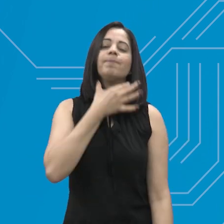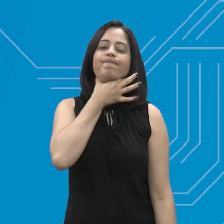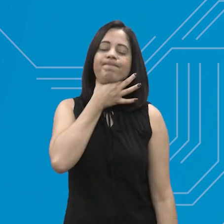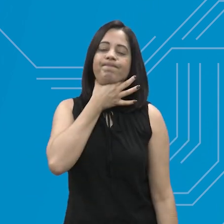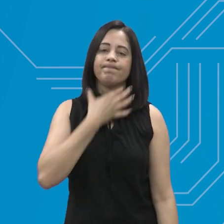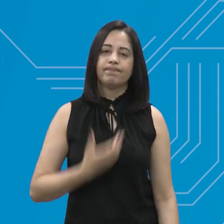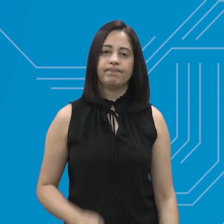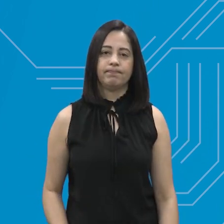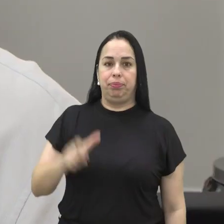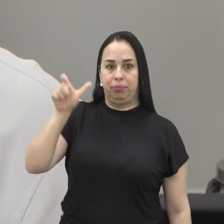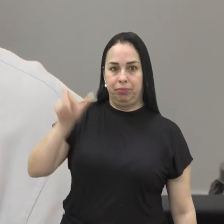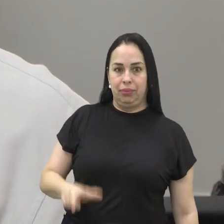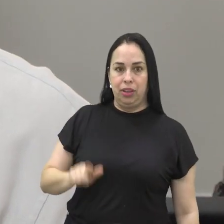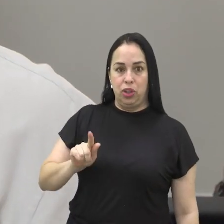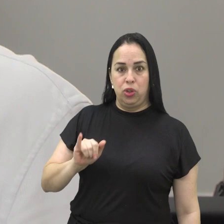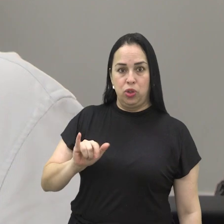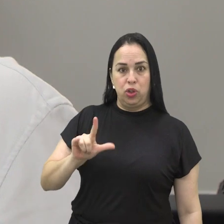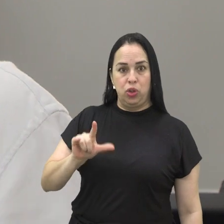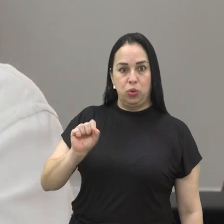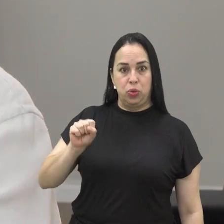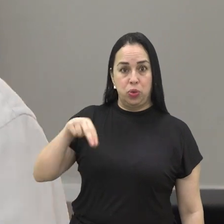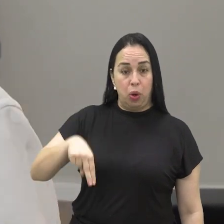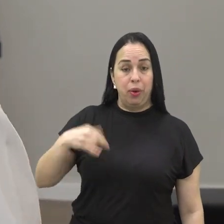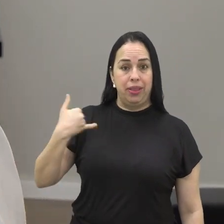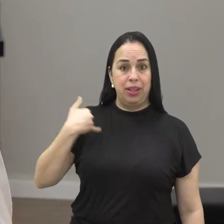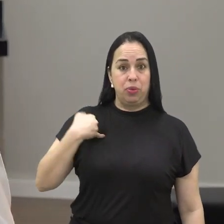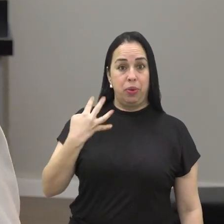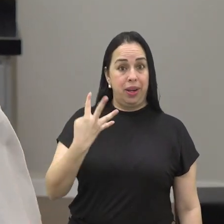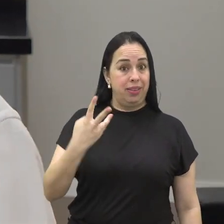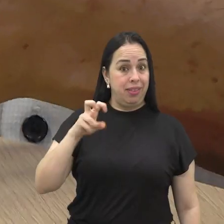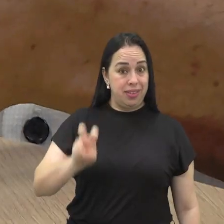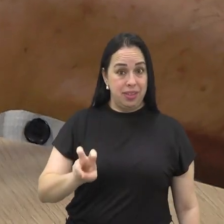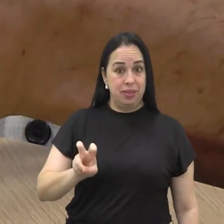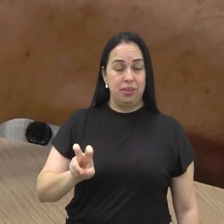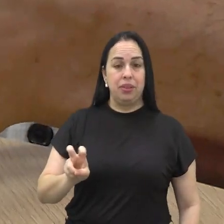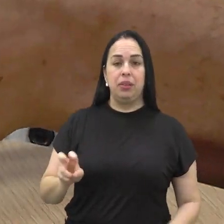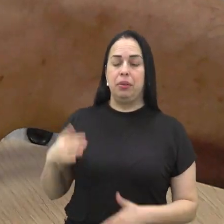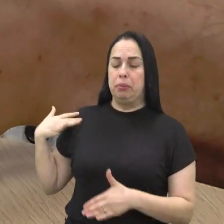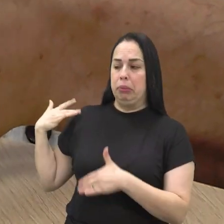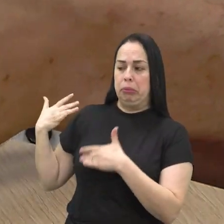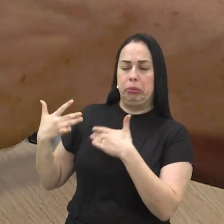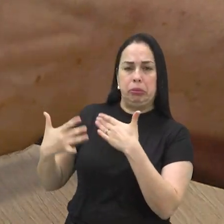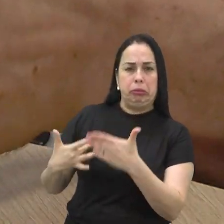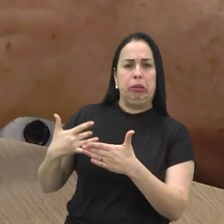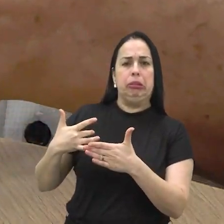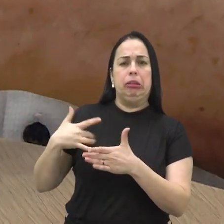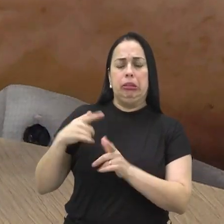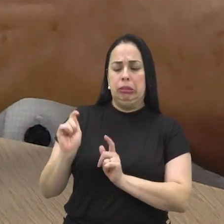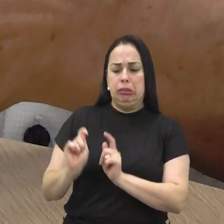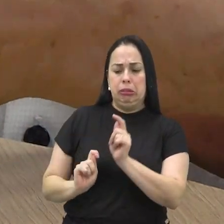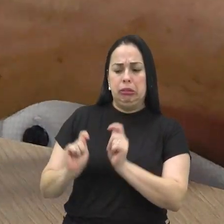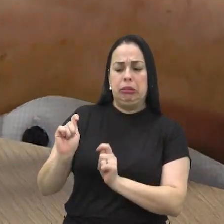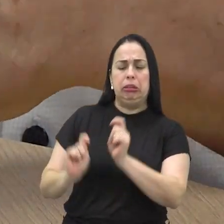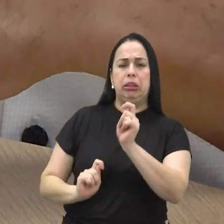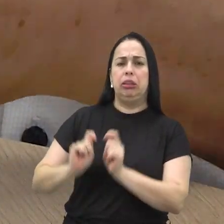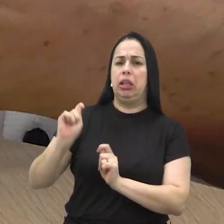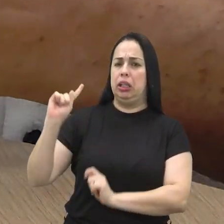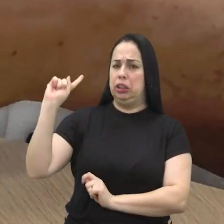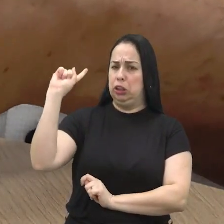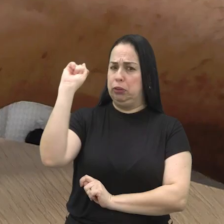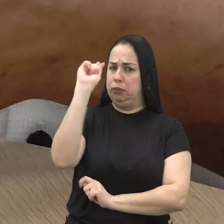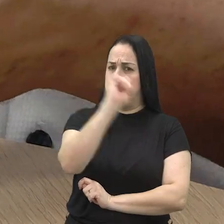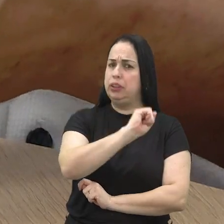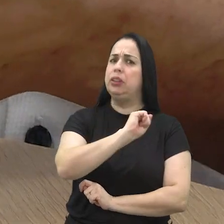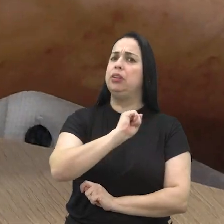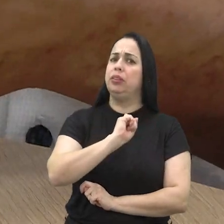a inadimplência. O Gilson tem 45 anos e durante muito tempo teve dificuldades em